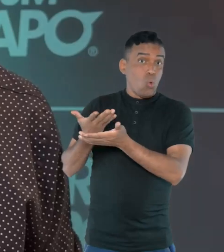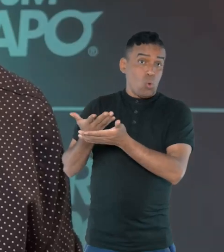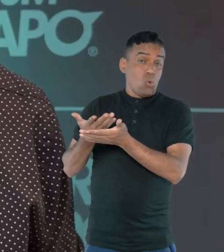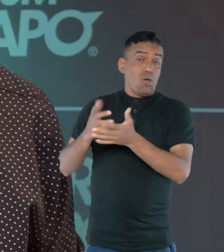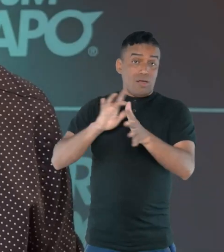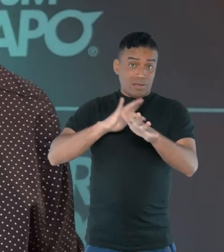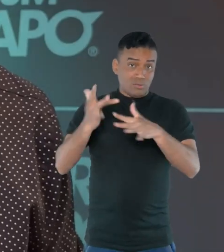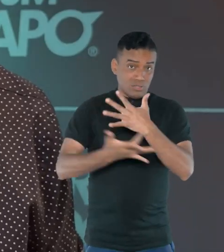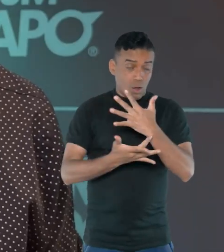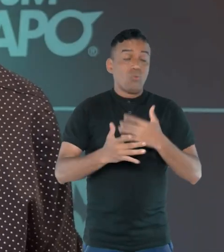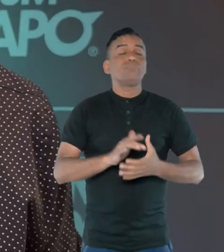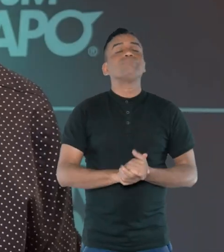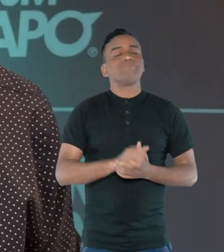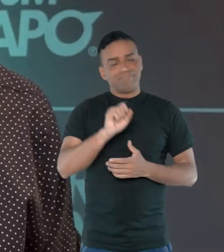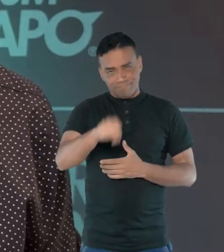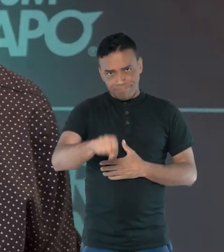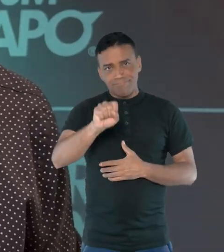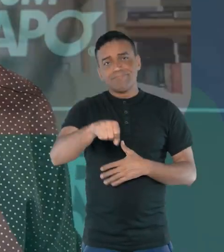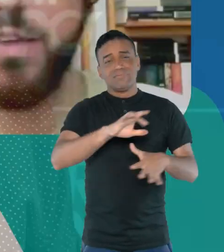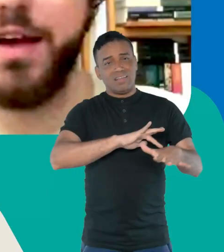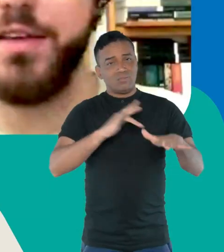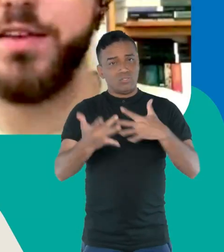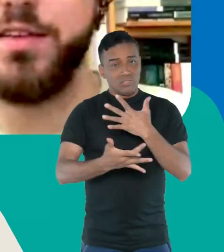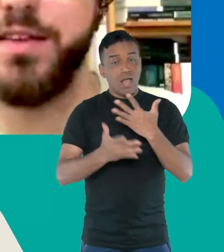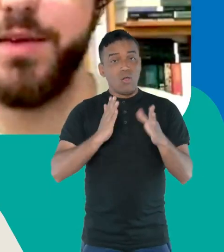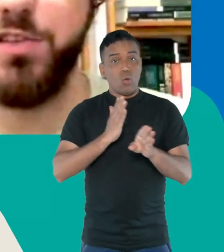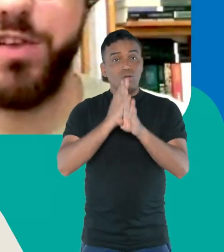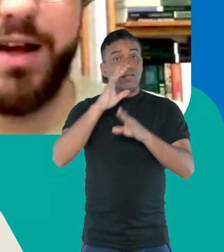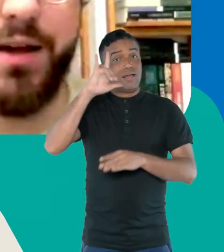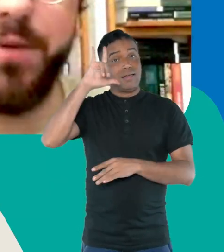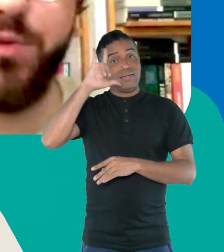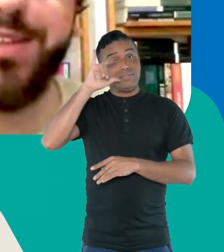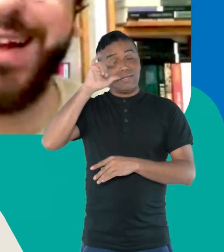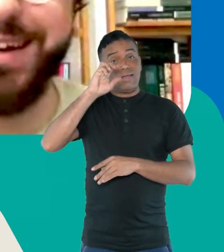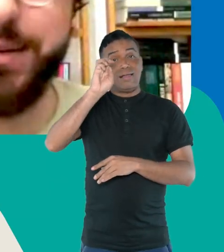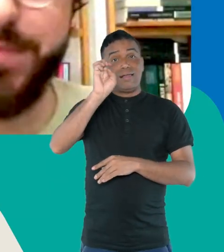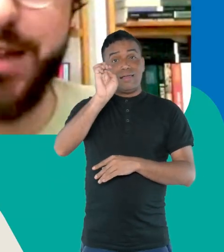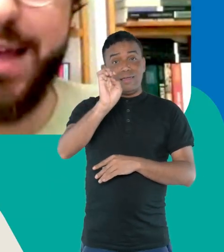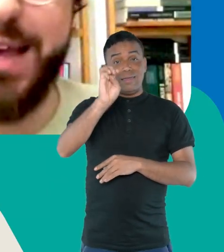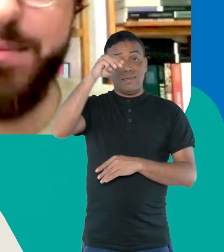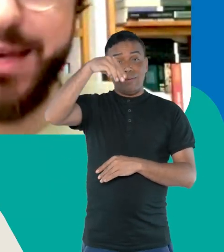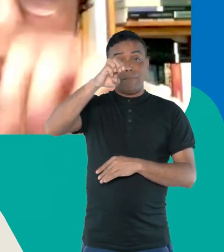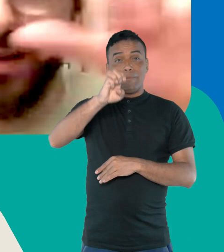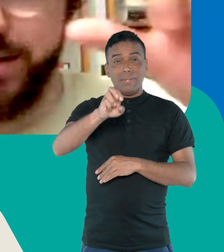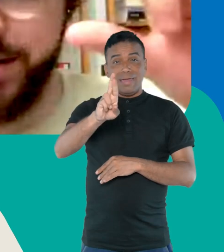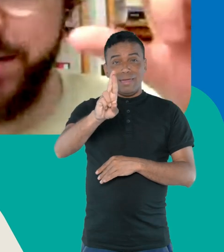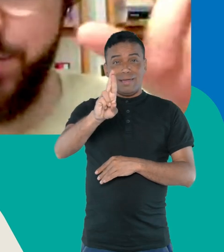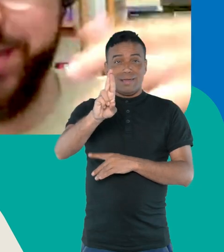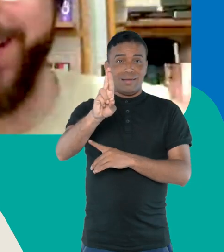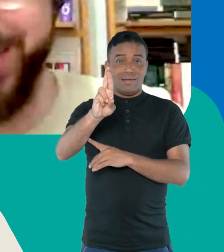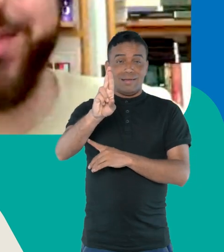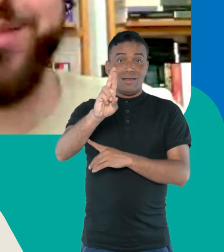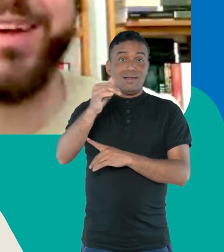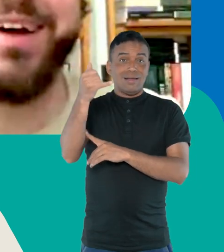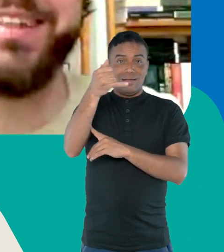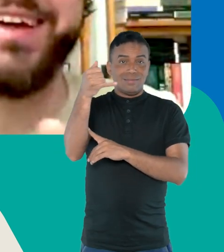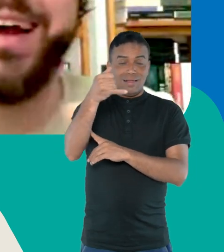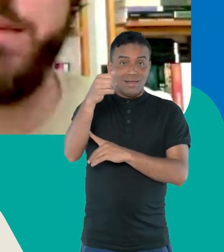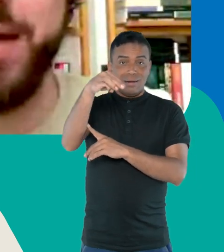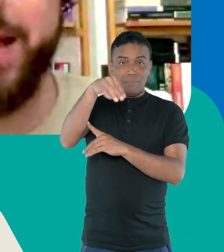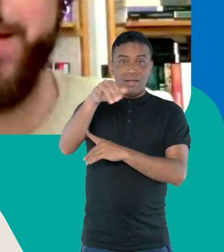está nas redes sociais? Estou nas redes sociais. Quem quiser me achar pelo Instagram, de